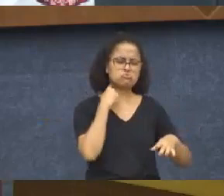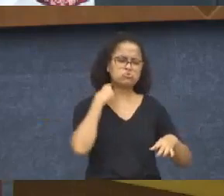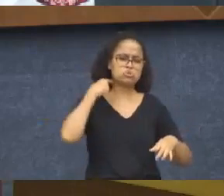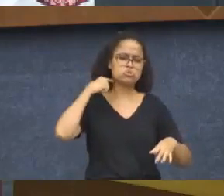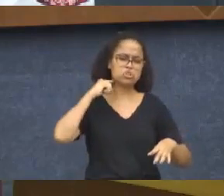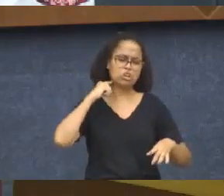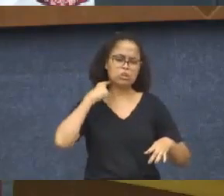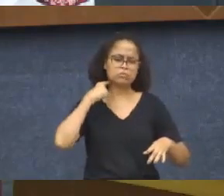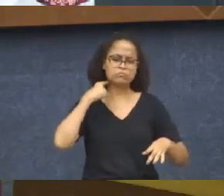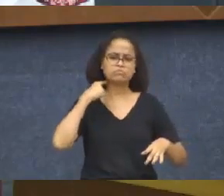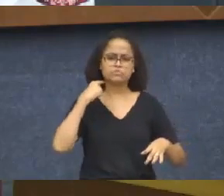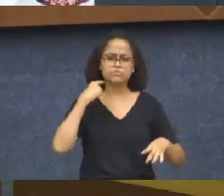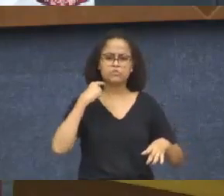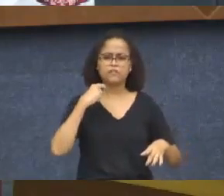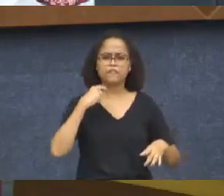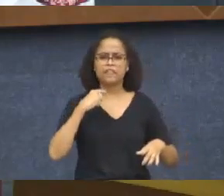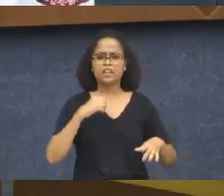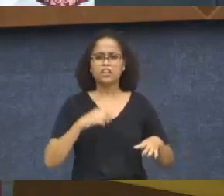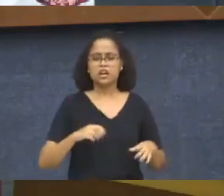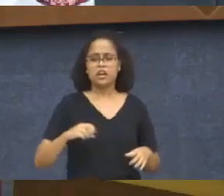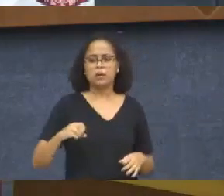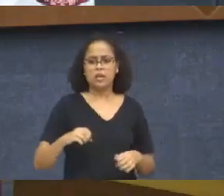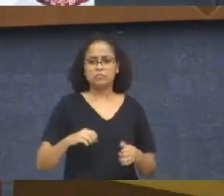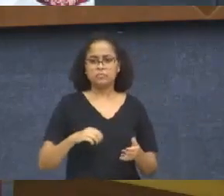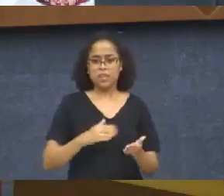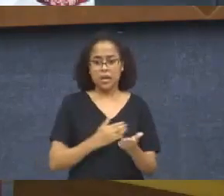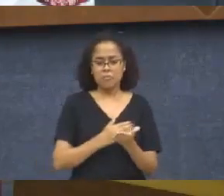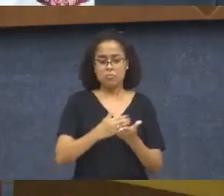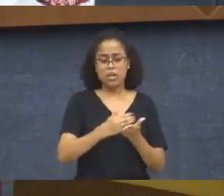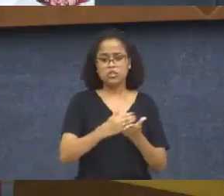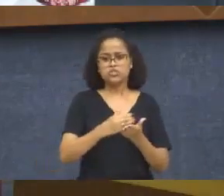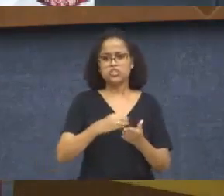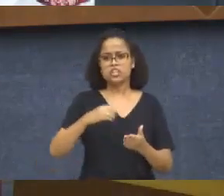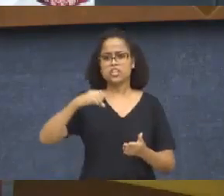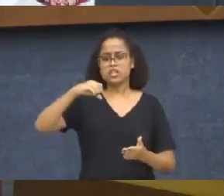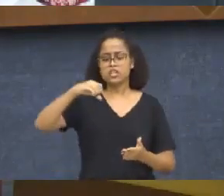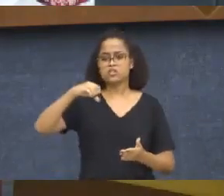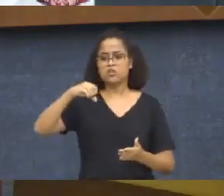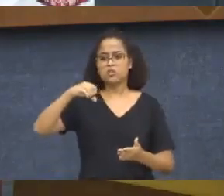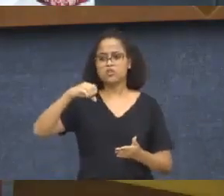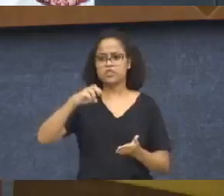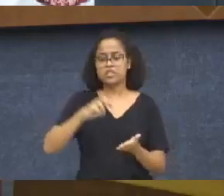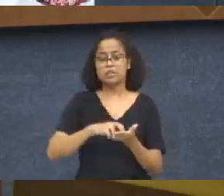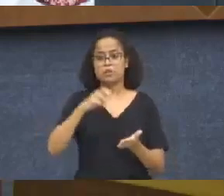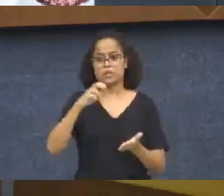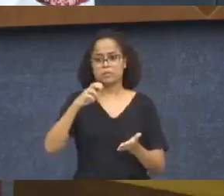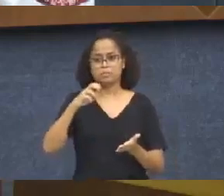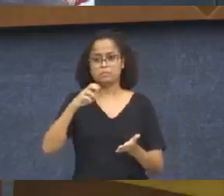sábado, a concentração é às 9 horas, lá a partir do zoológico. Obrigado, presidente.